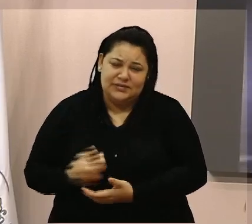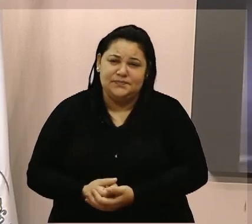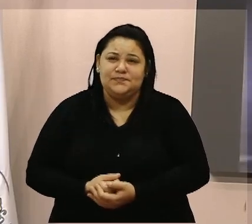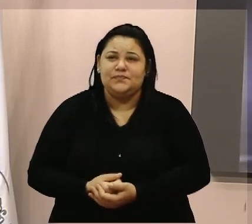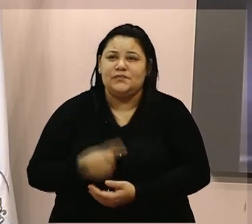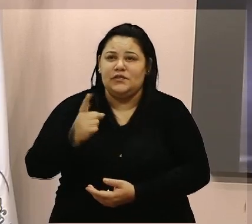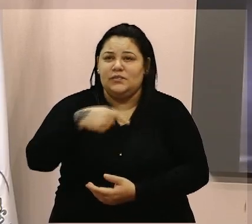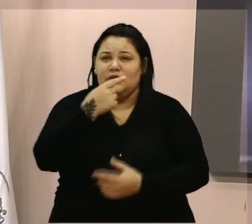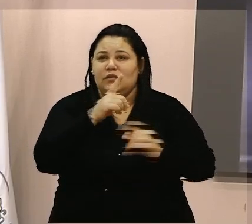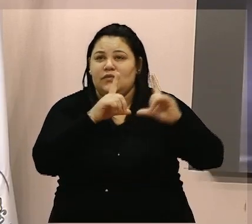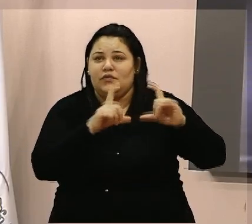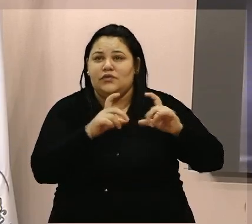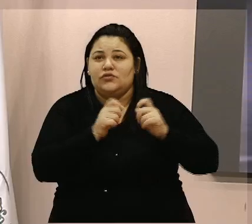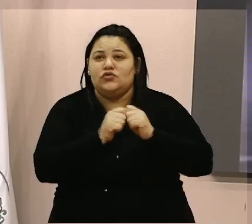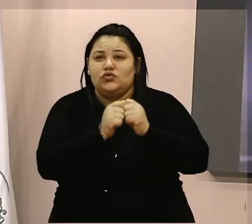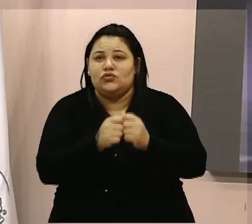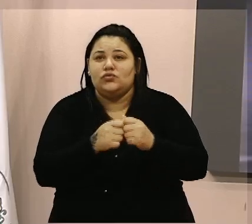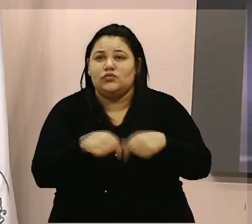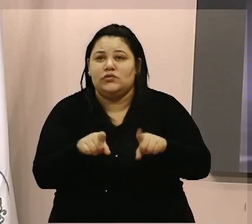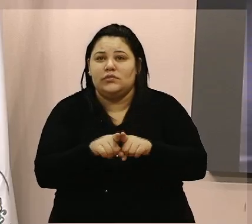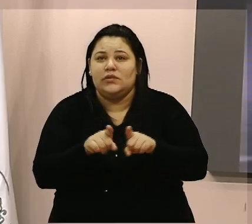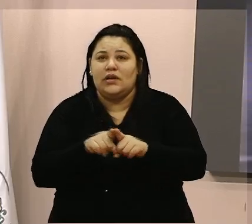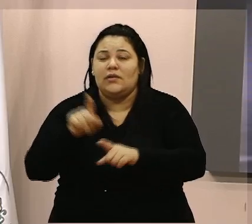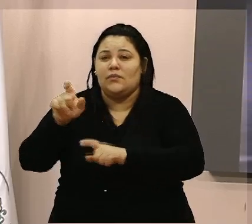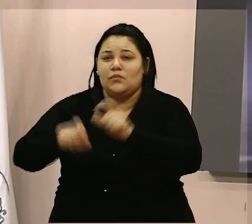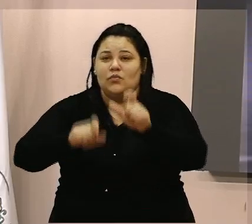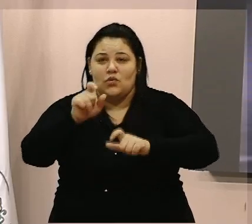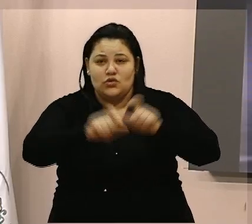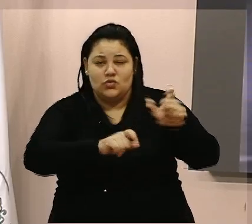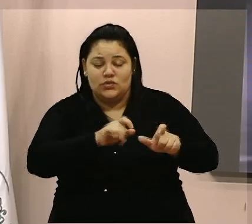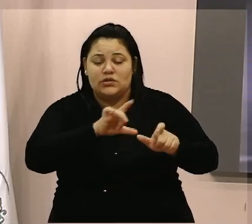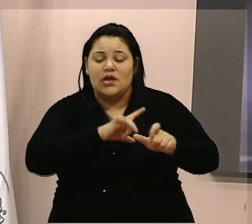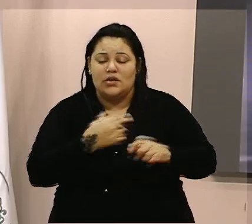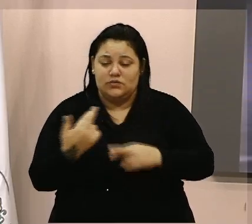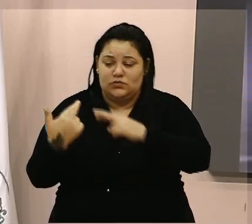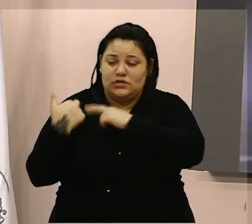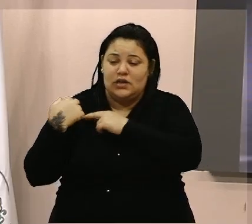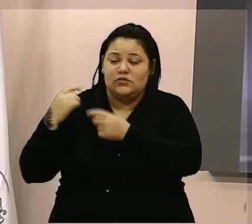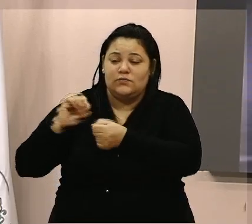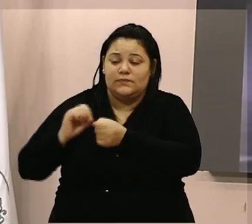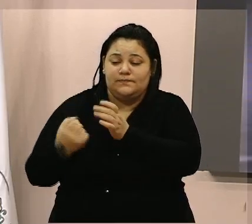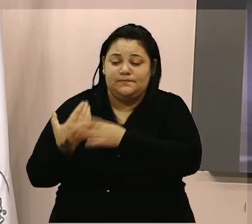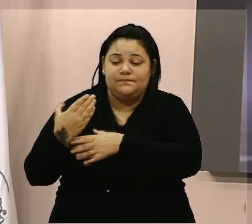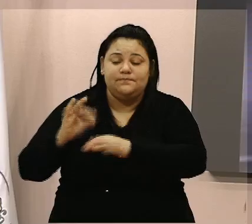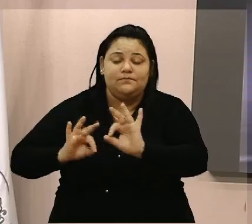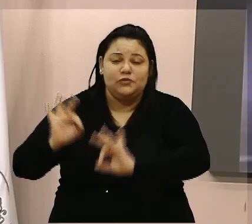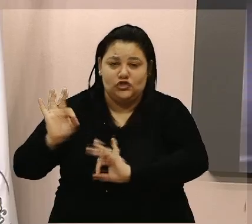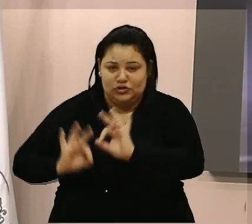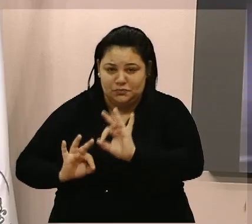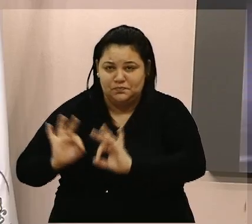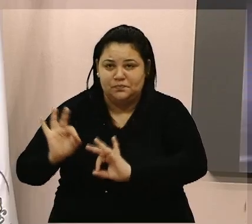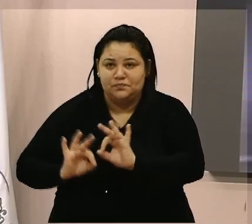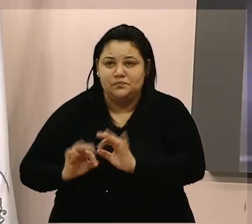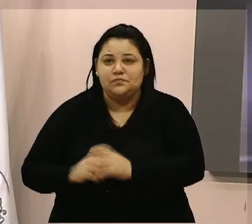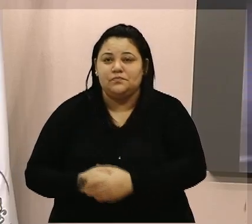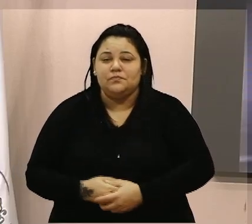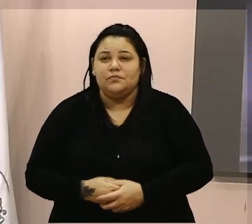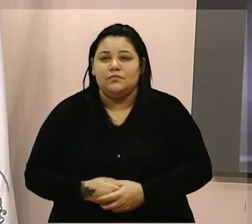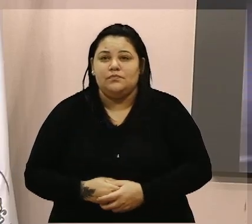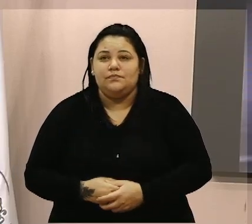foto, junto com pessoas responsáveis por fazer os projetos. Pode passar.